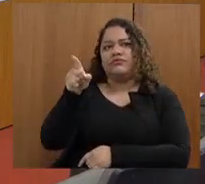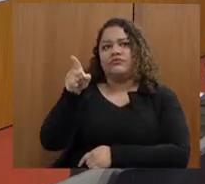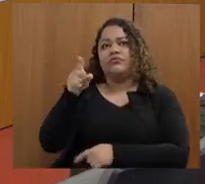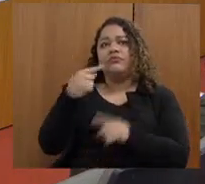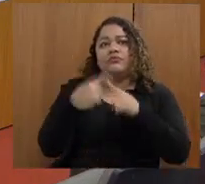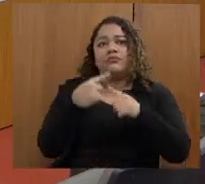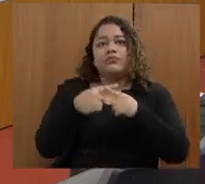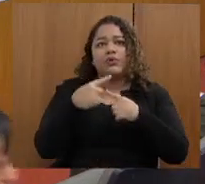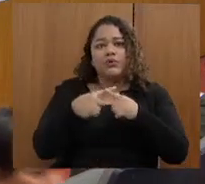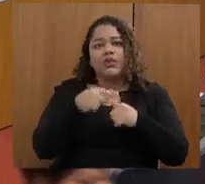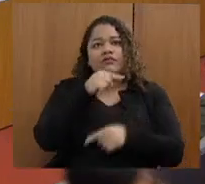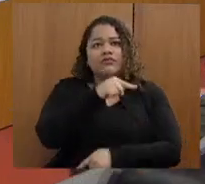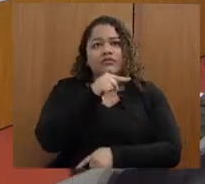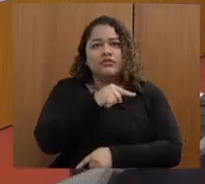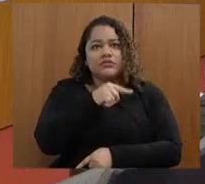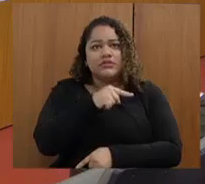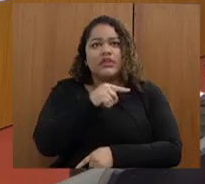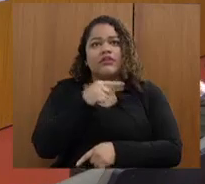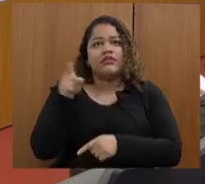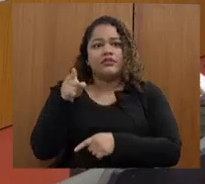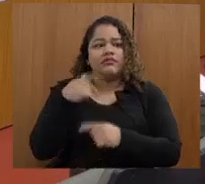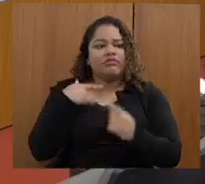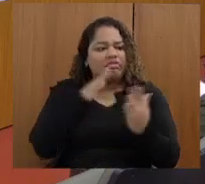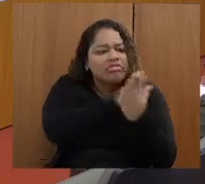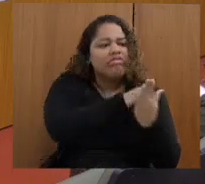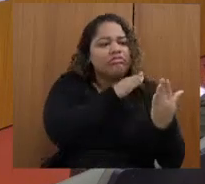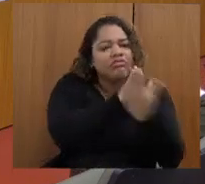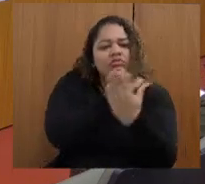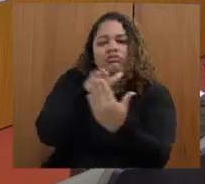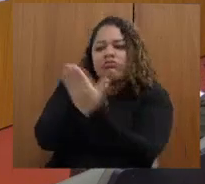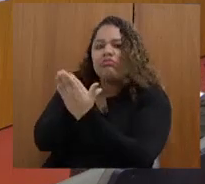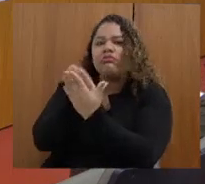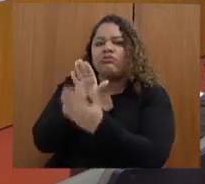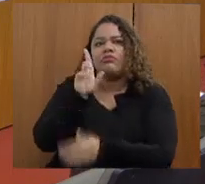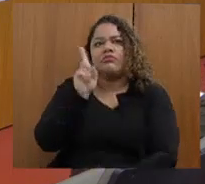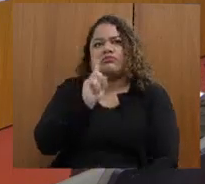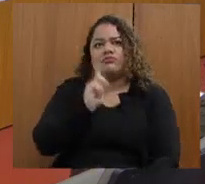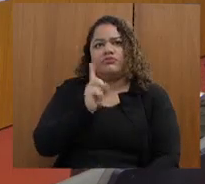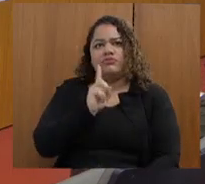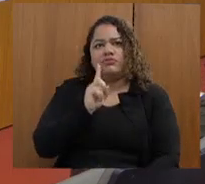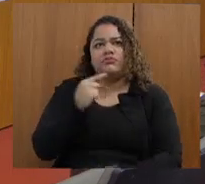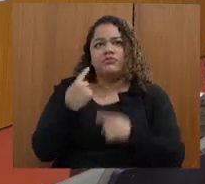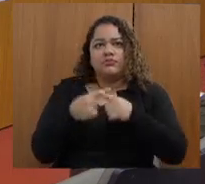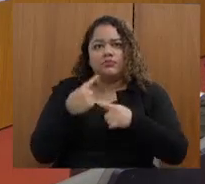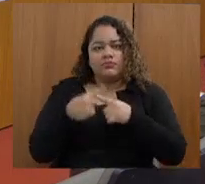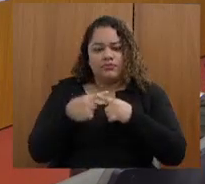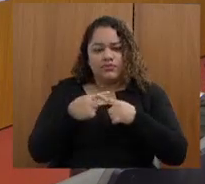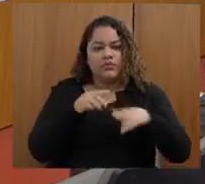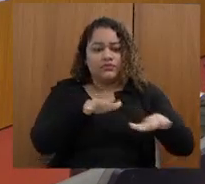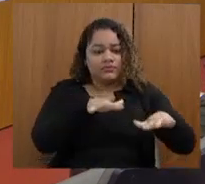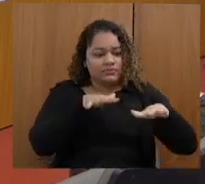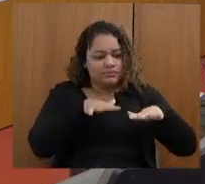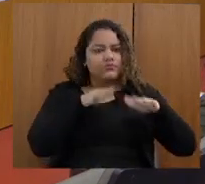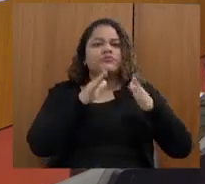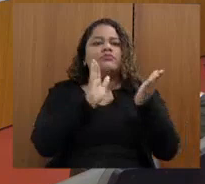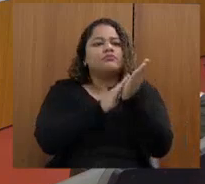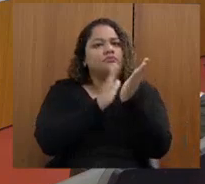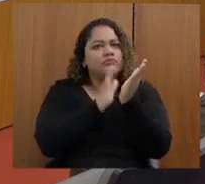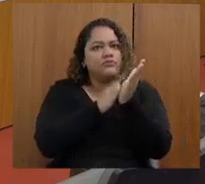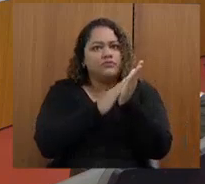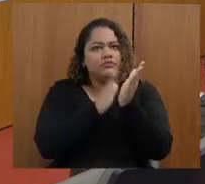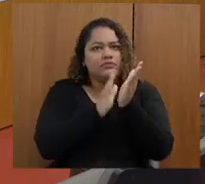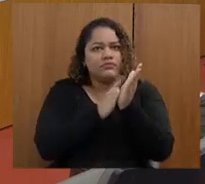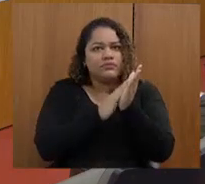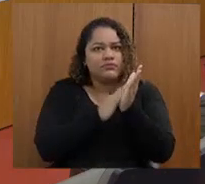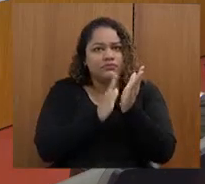faça um processo junto as pessoas que estão aqui porque as pessoas vieram as pessoas te aplaudiram eu